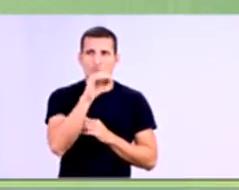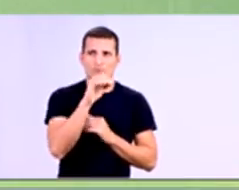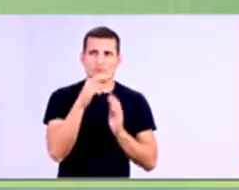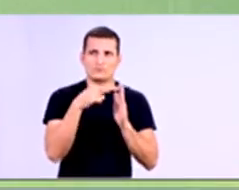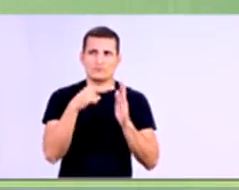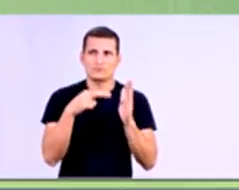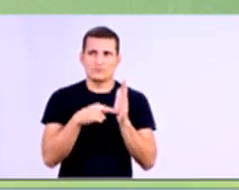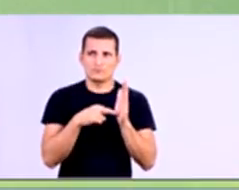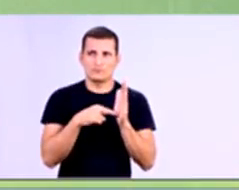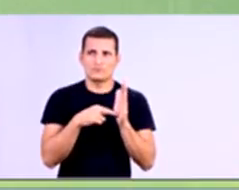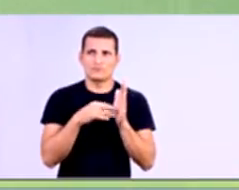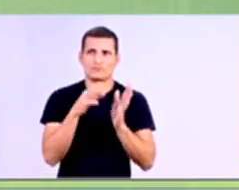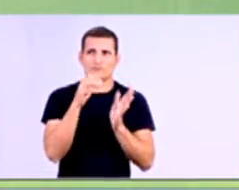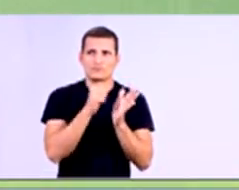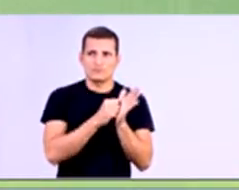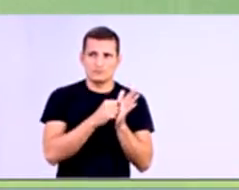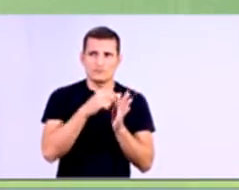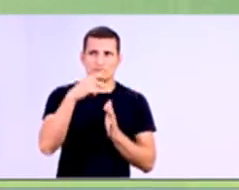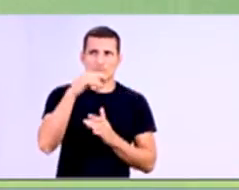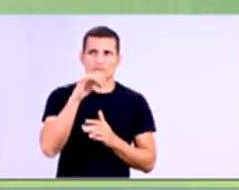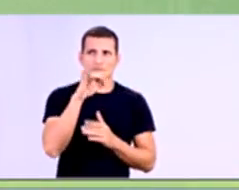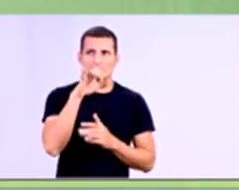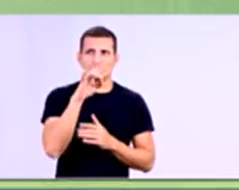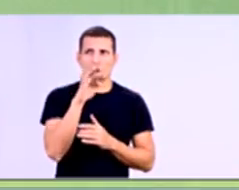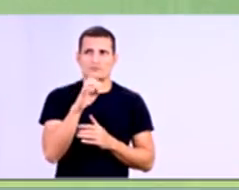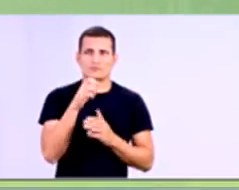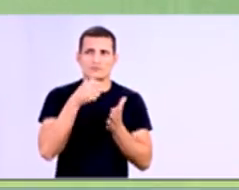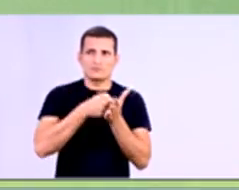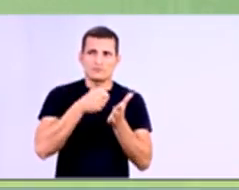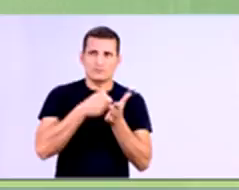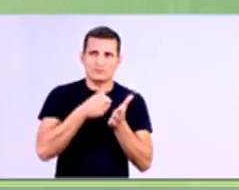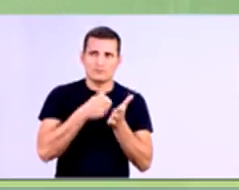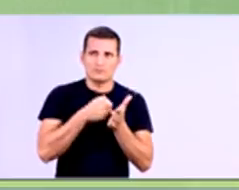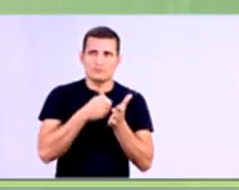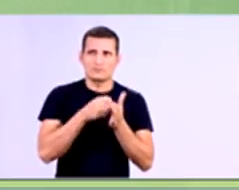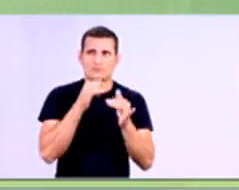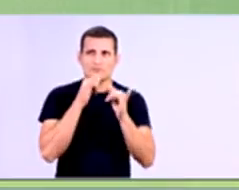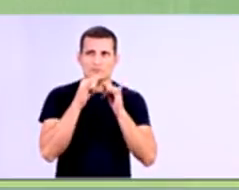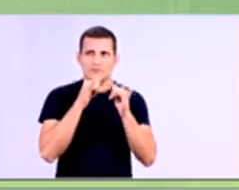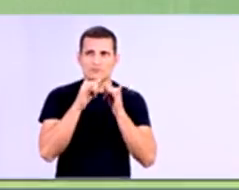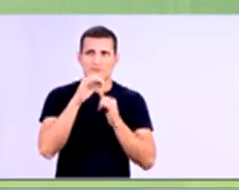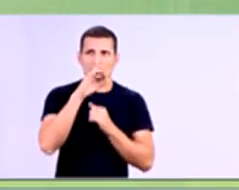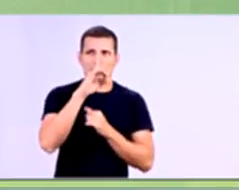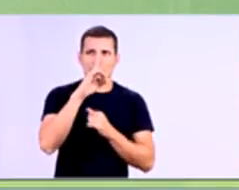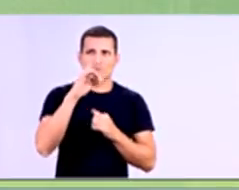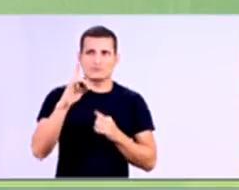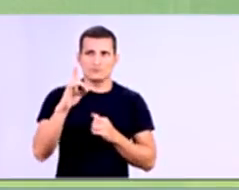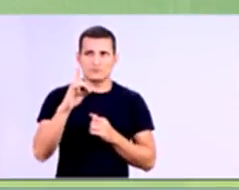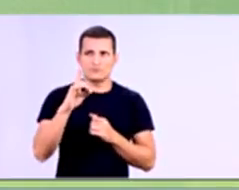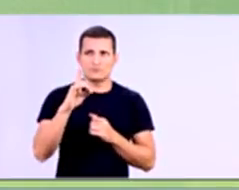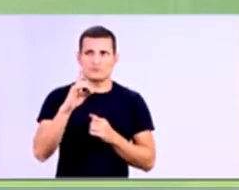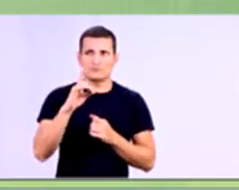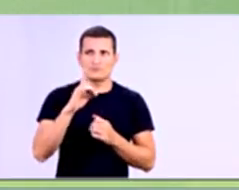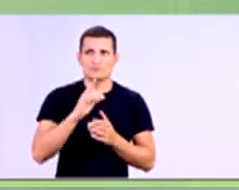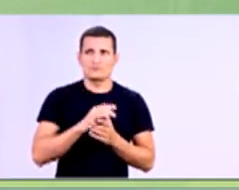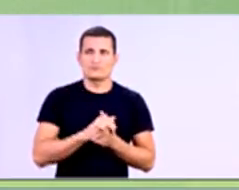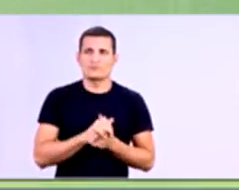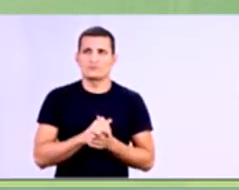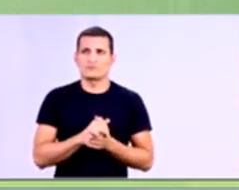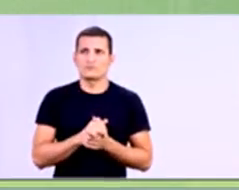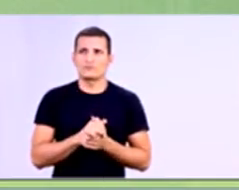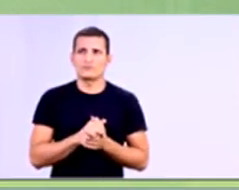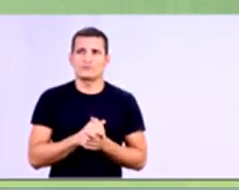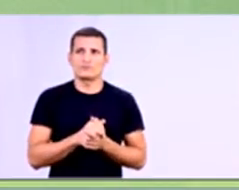regra do cadastro de paciente a obrigatoriedade de informar o DDD, vamos pensar aí